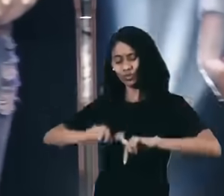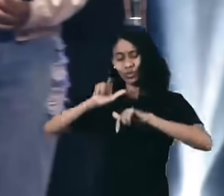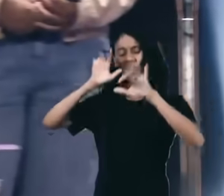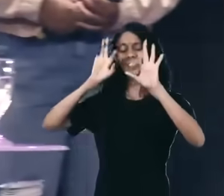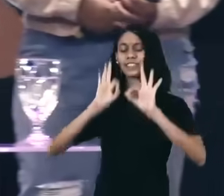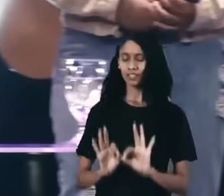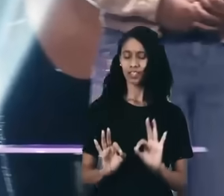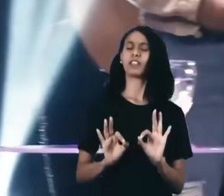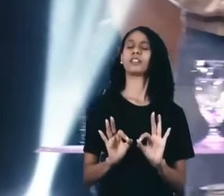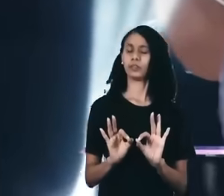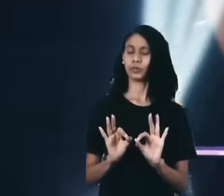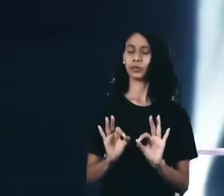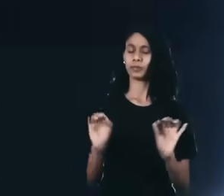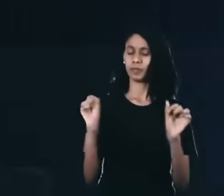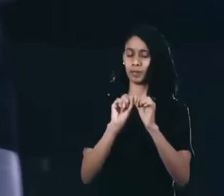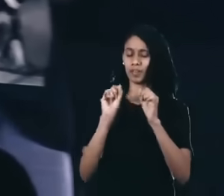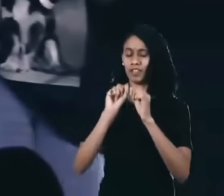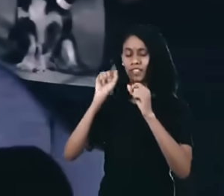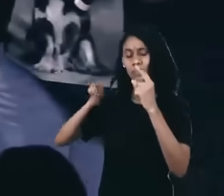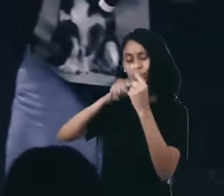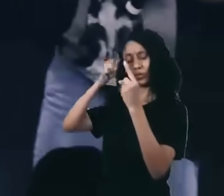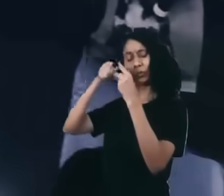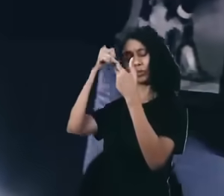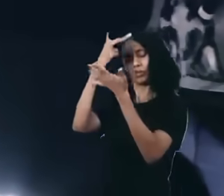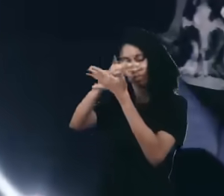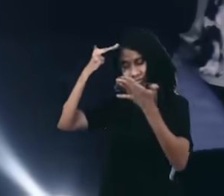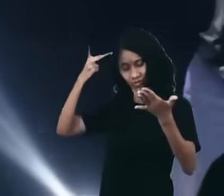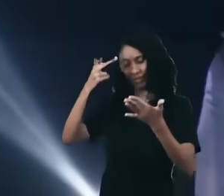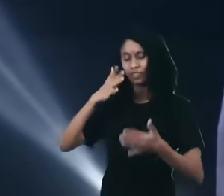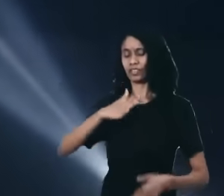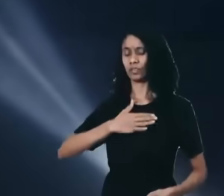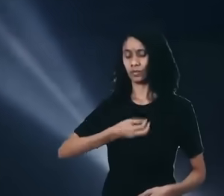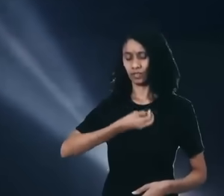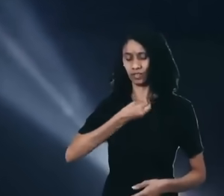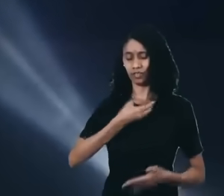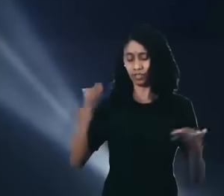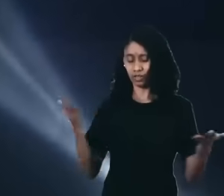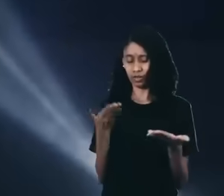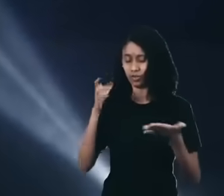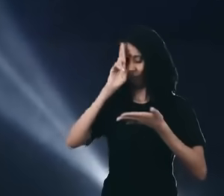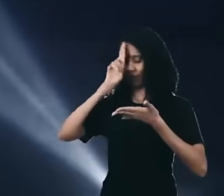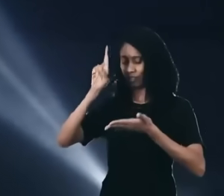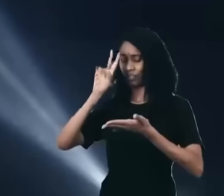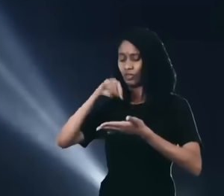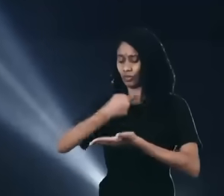posicionada para cumprir o teu propósito, Senhor. Nós estamos aqui essa noite, Pai,